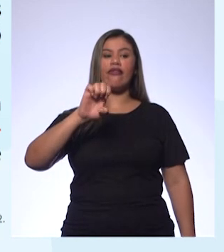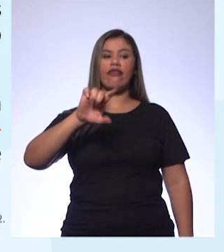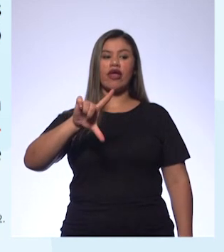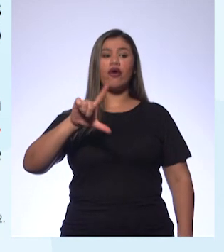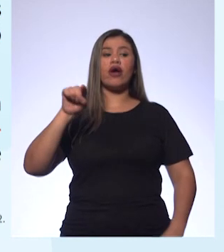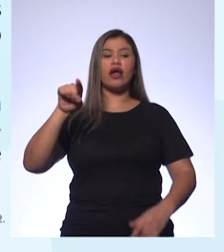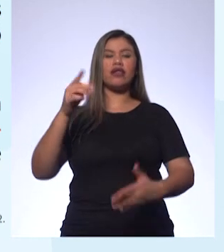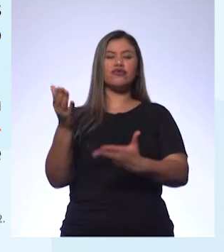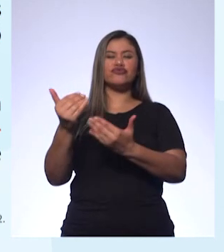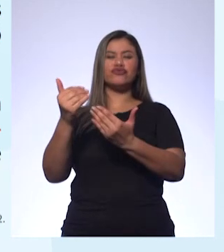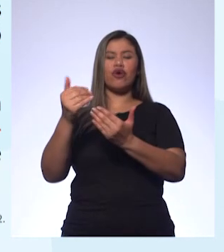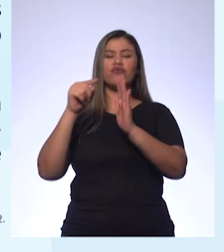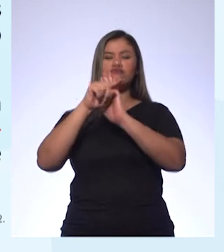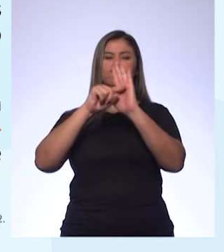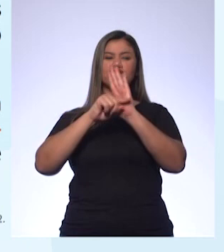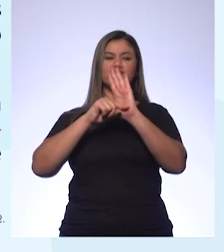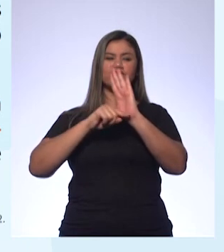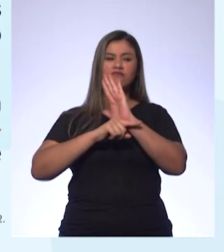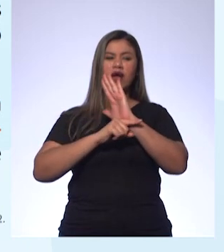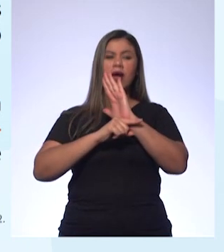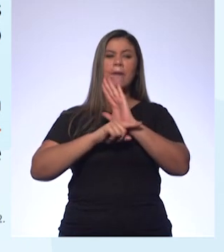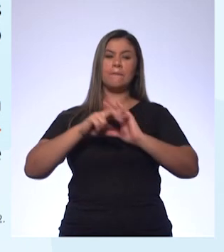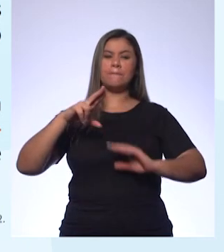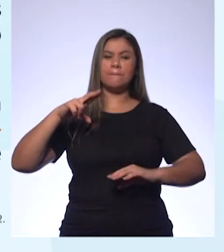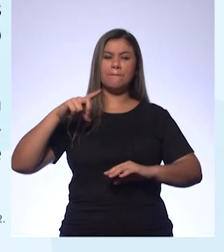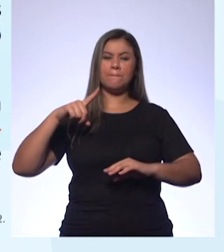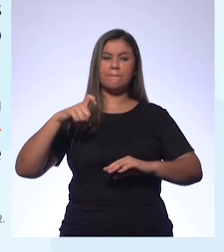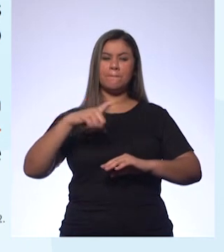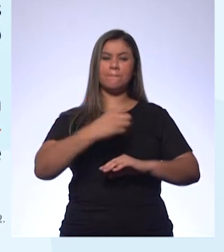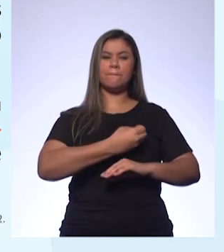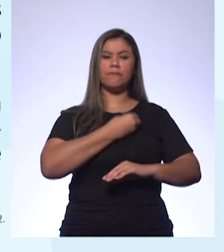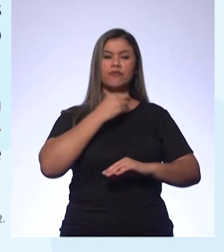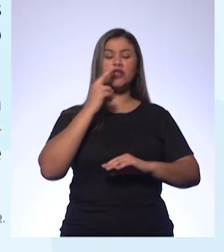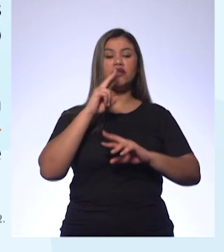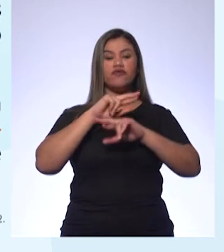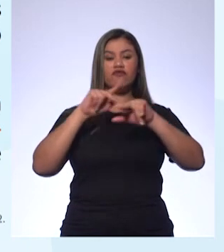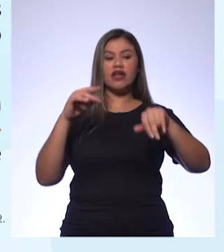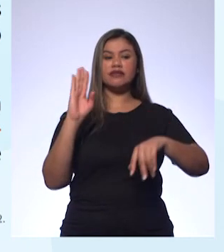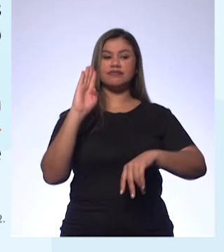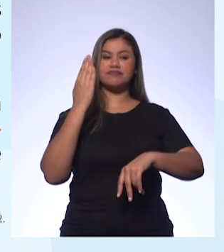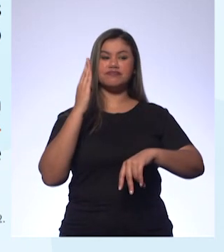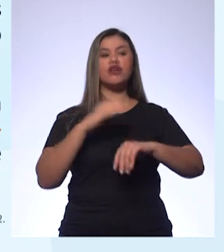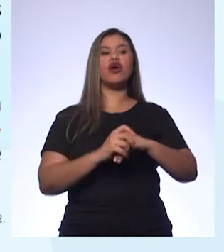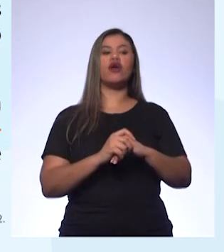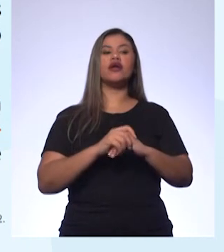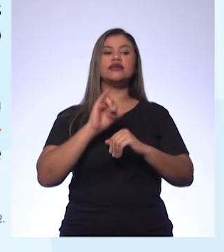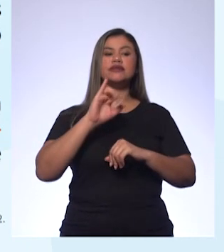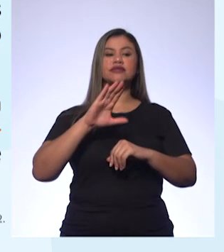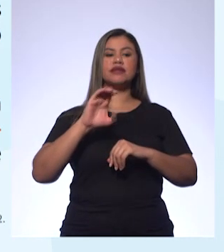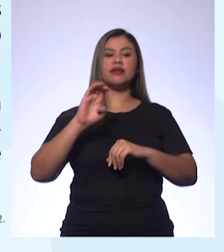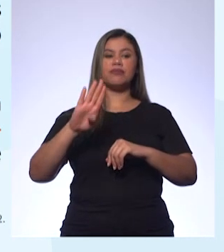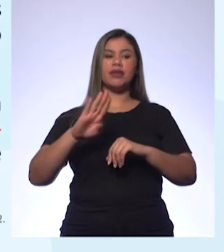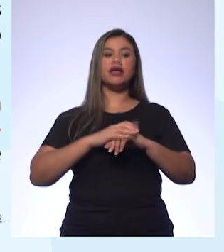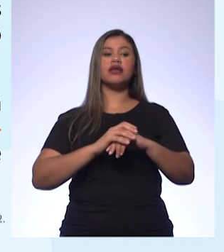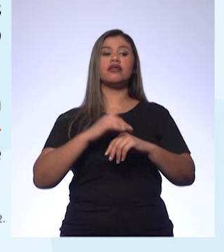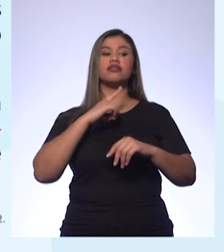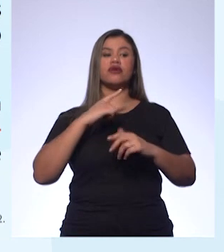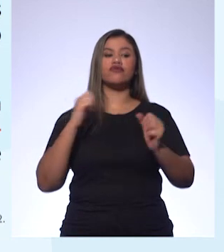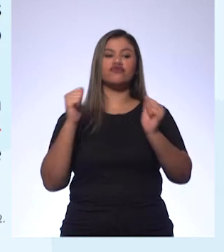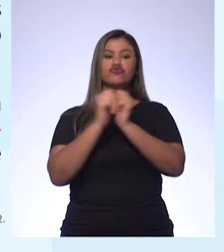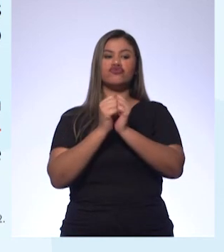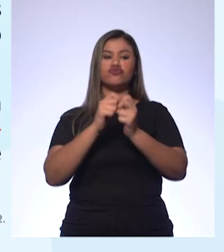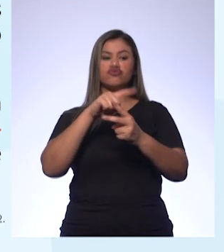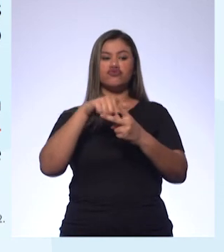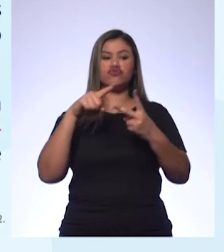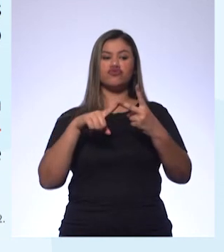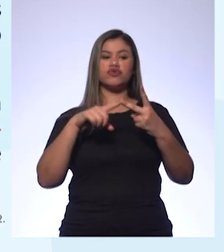Departamento de Microbiologia do ICB. O artigo teve coautoria de duas estudantes de iniciação científica, Stephanie Sibinelli